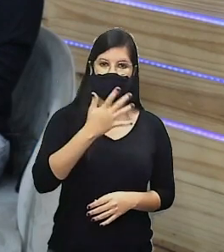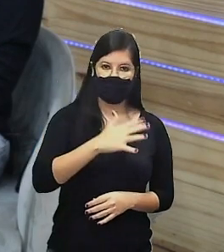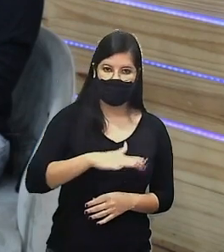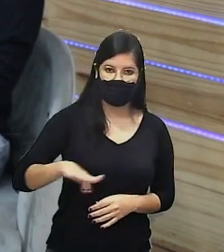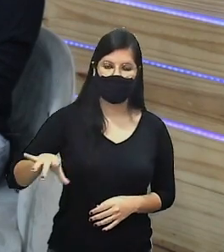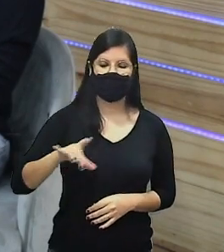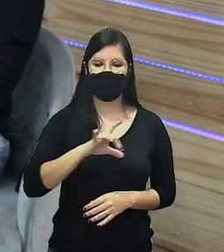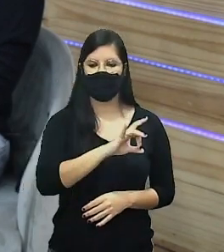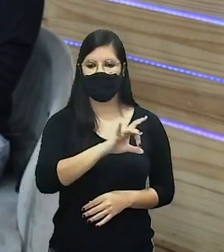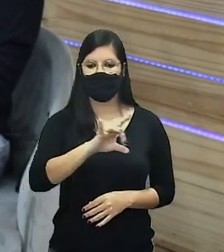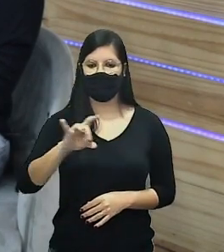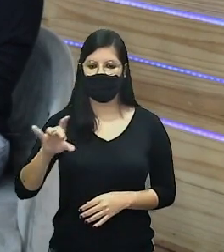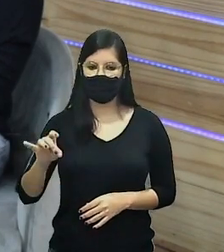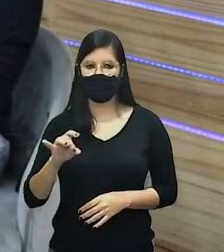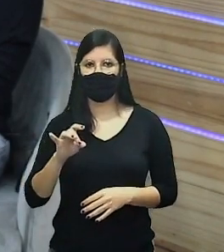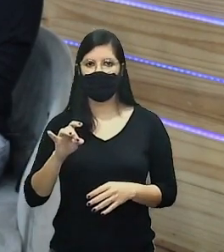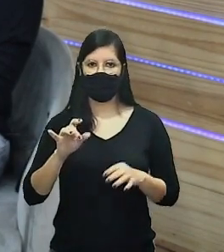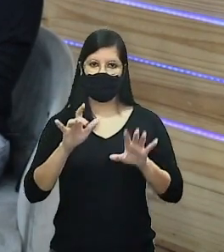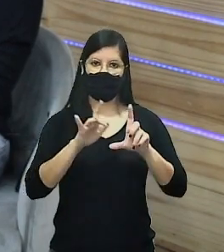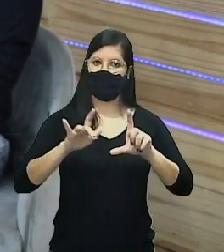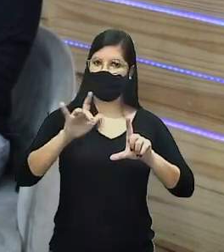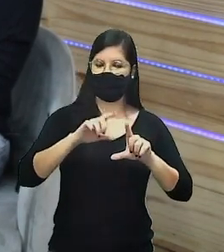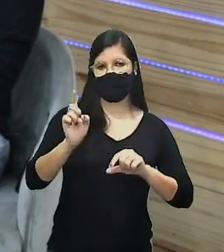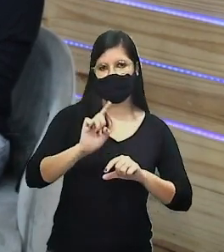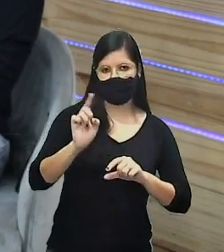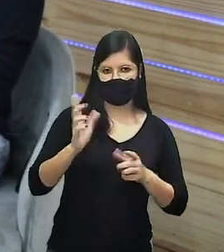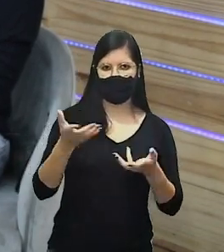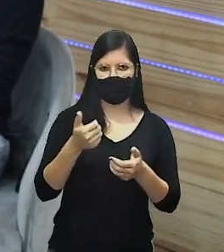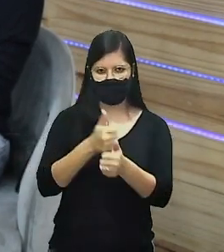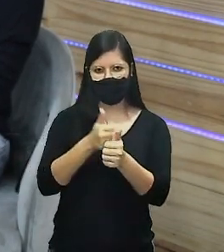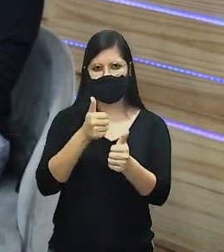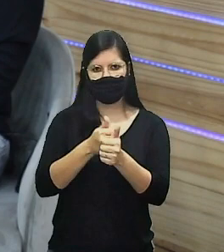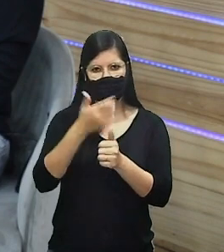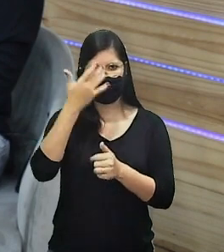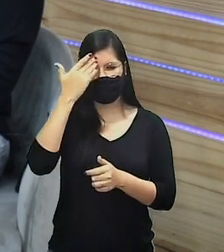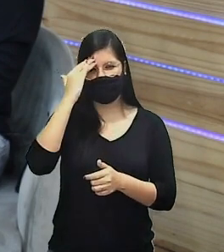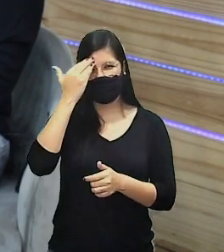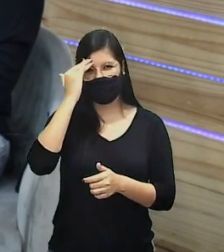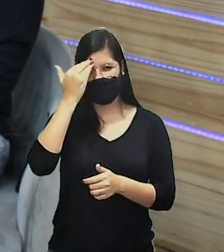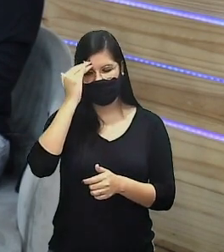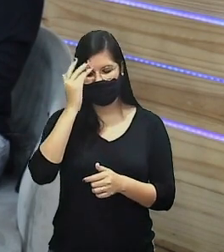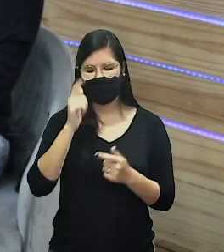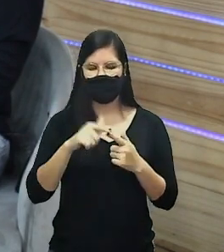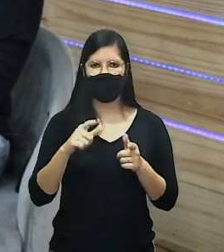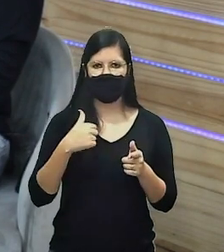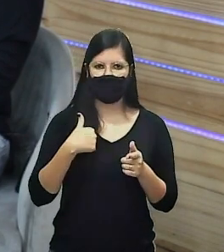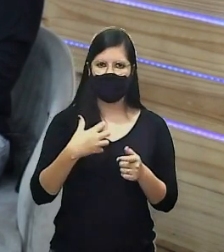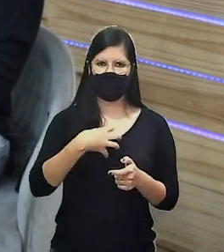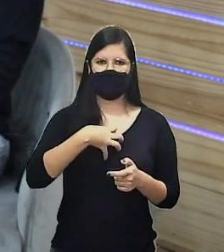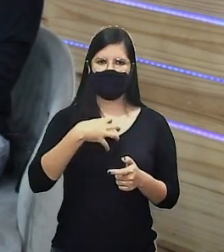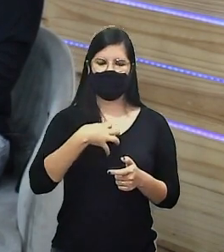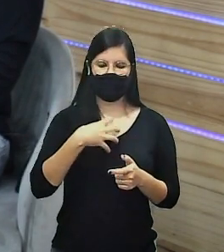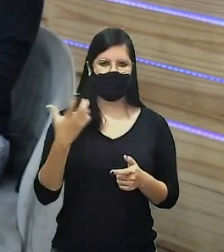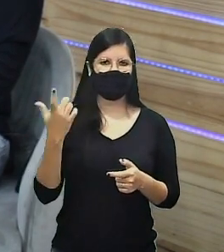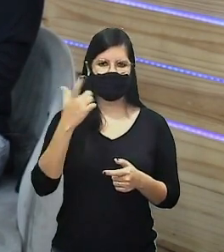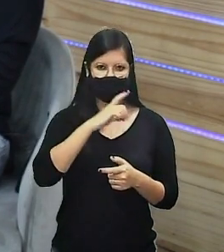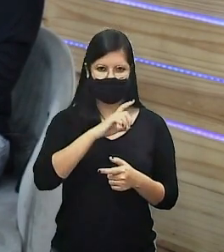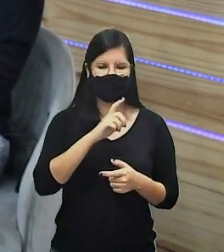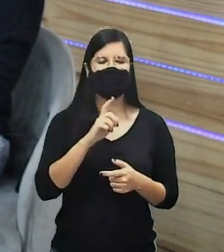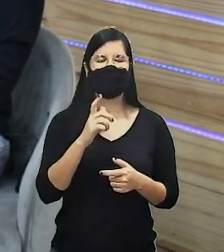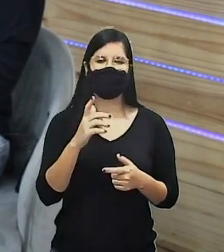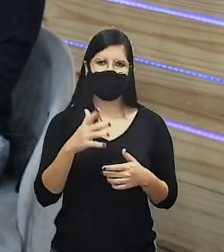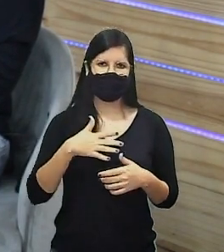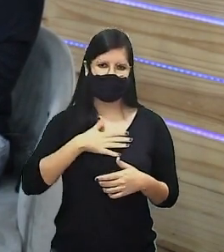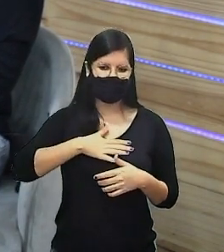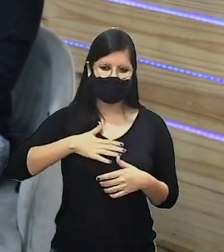criança, não dos nativos digitais, viu? Talvez quem esteja nos acompanhando não entenda muito isso, mas eu me senti muito contemplado e acho que a Sônia vai se